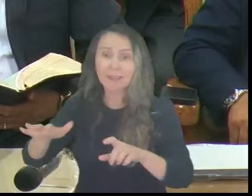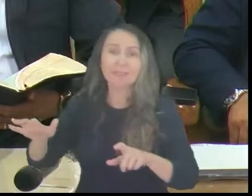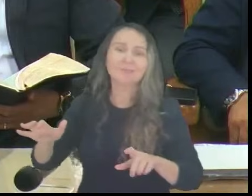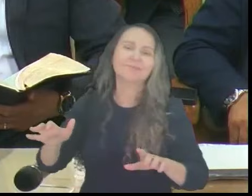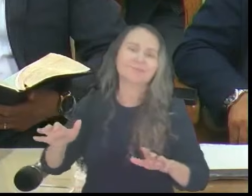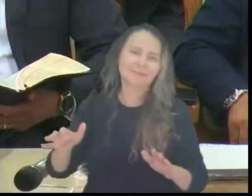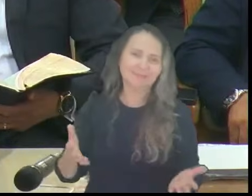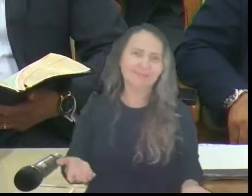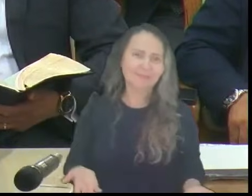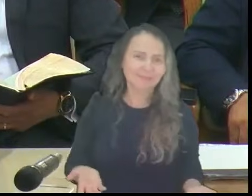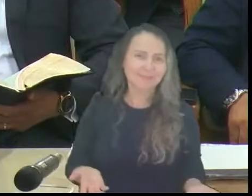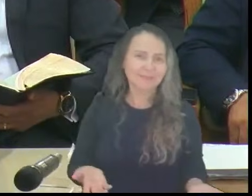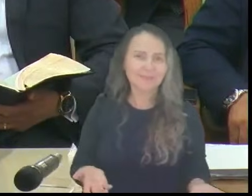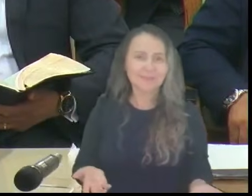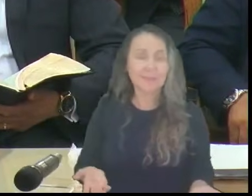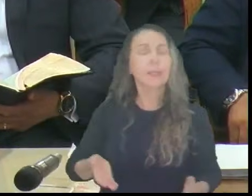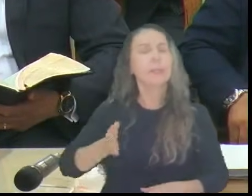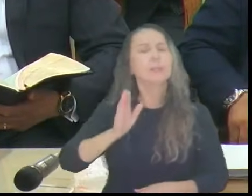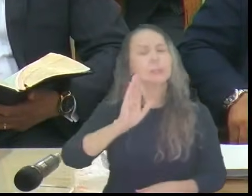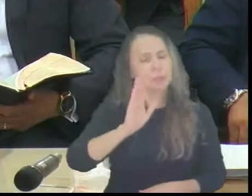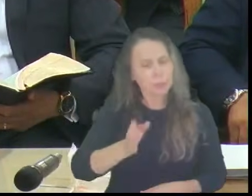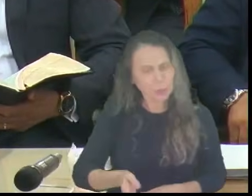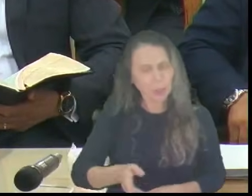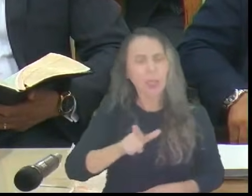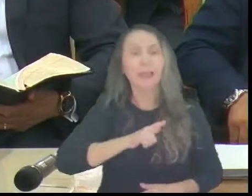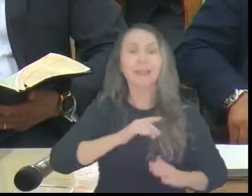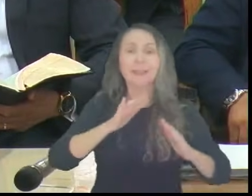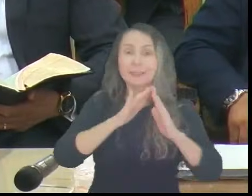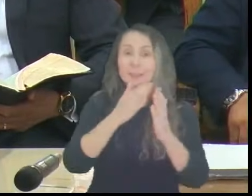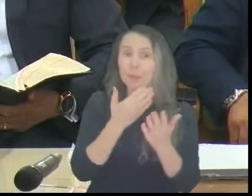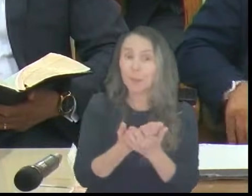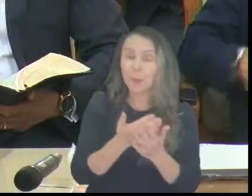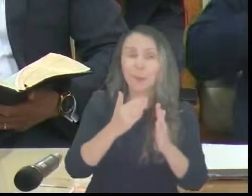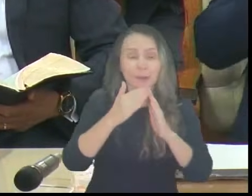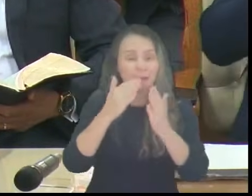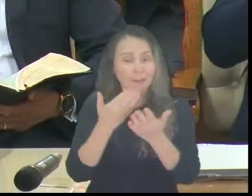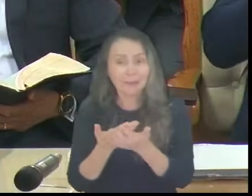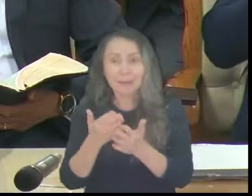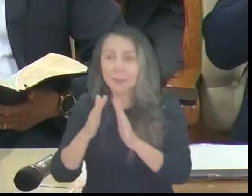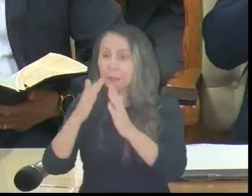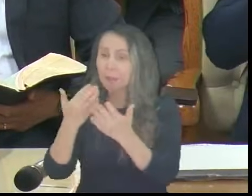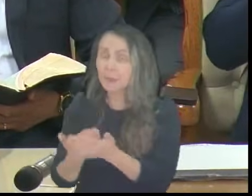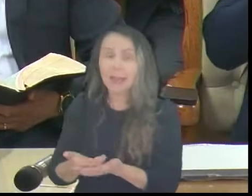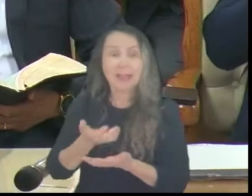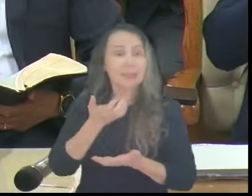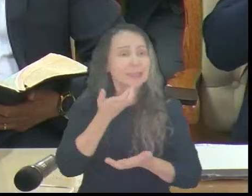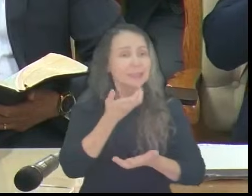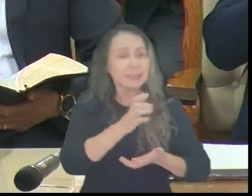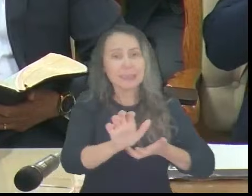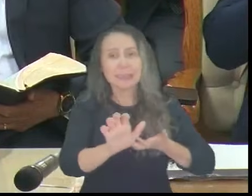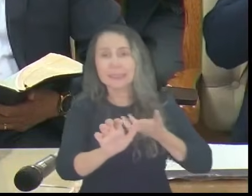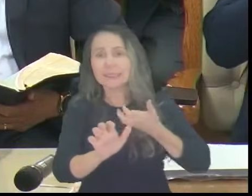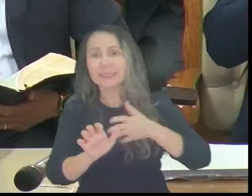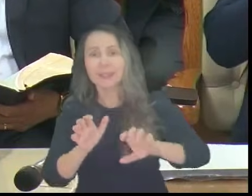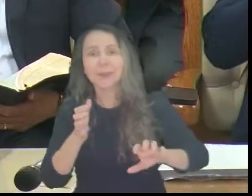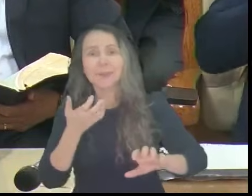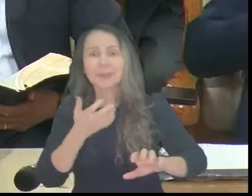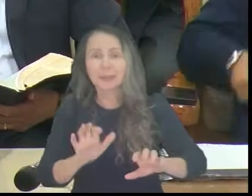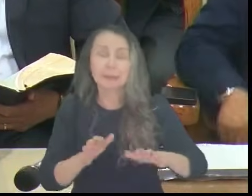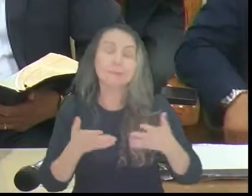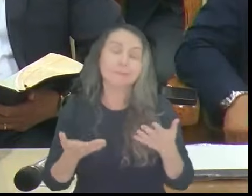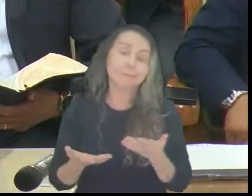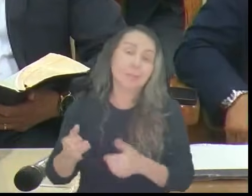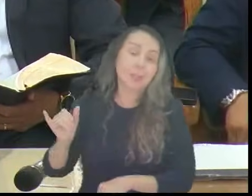Jesus. Já tem colégio que não quer, eles estão distribuindo na saída da escola,